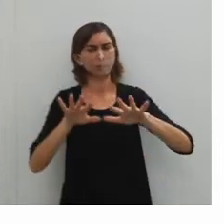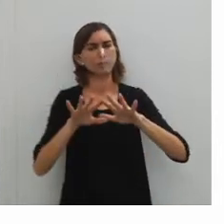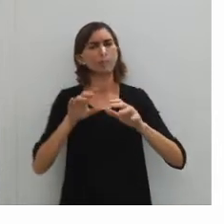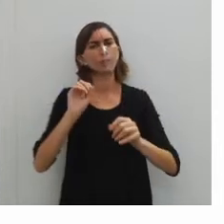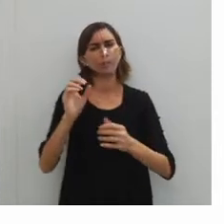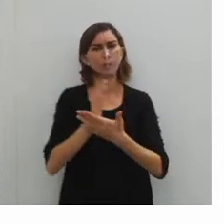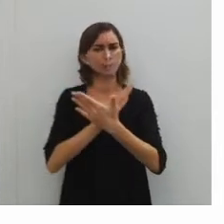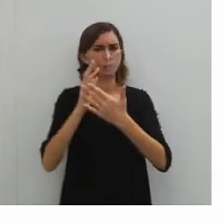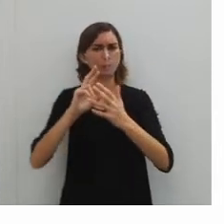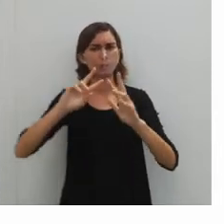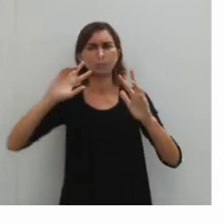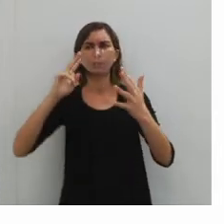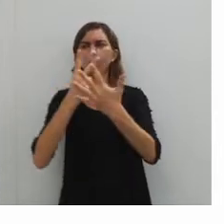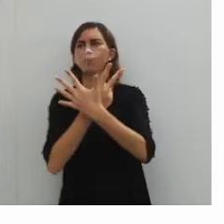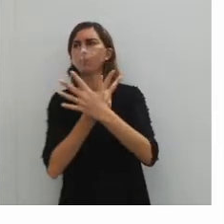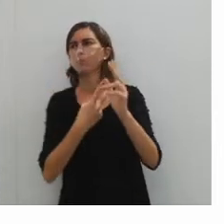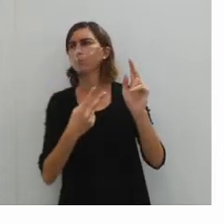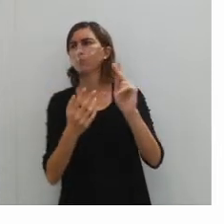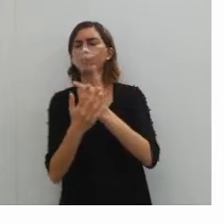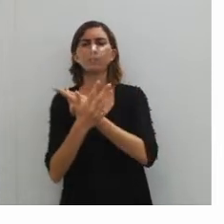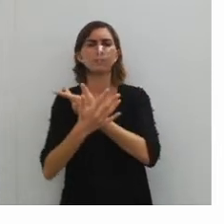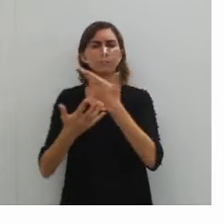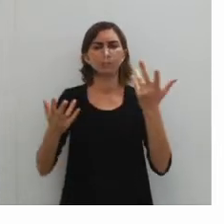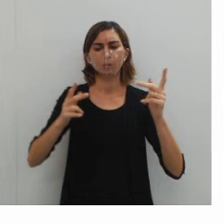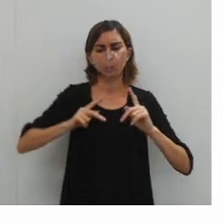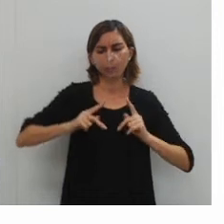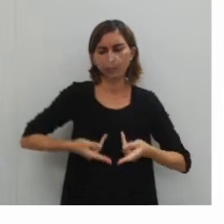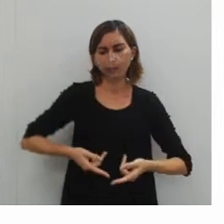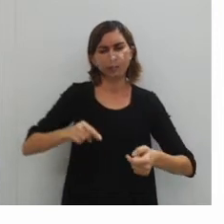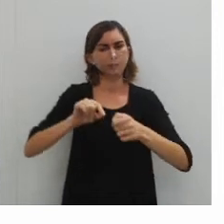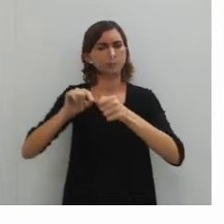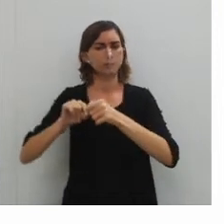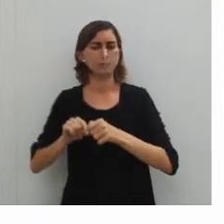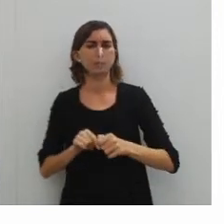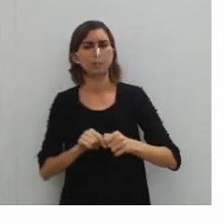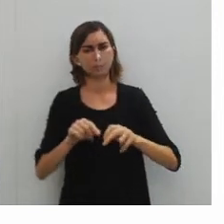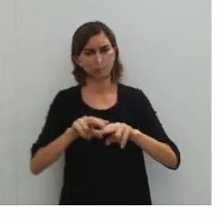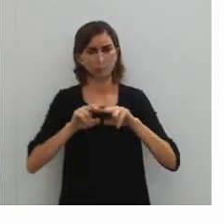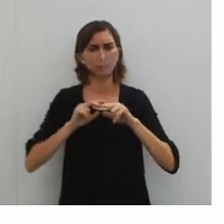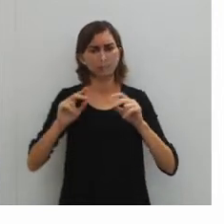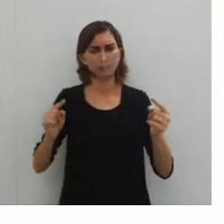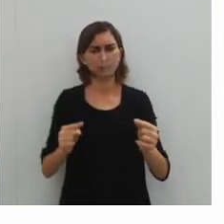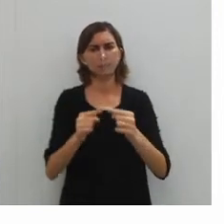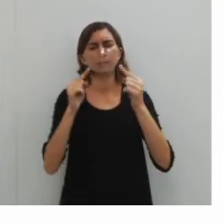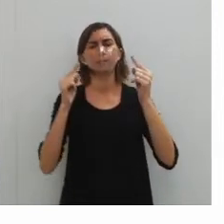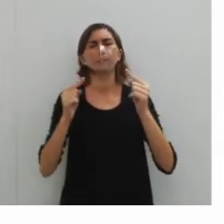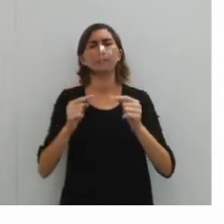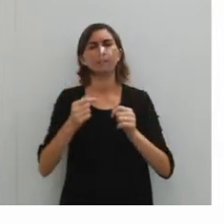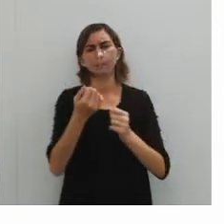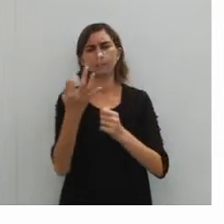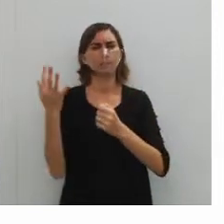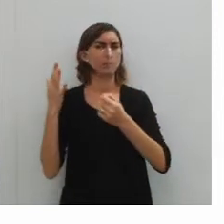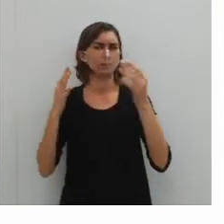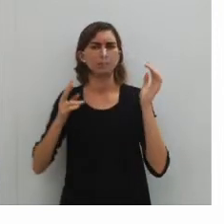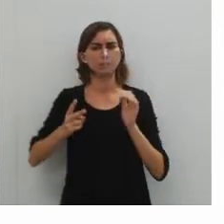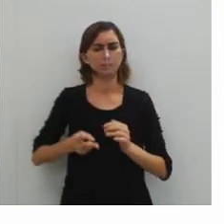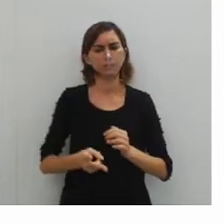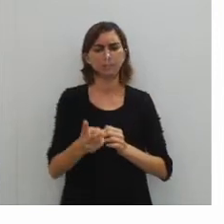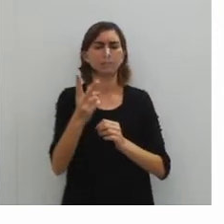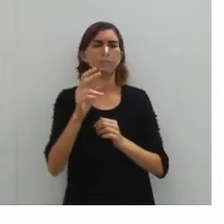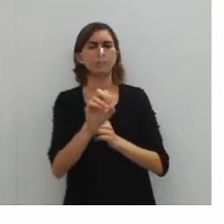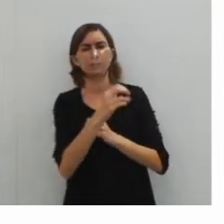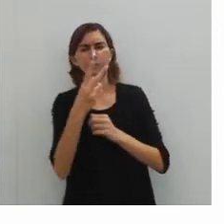seja, algum fenômeno provocado pelo ser humano, que implica impacto ambiental, permanente